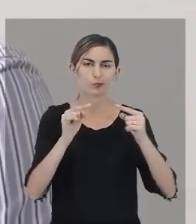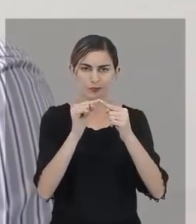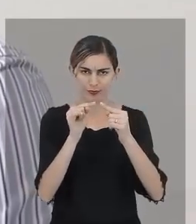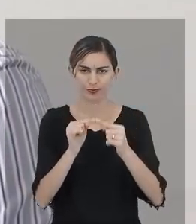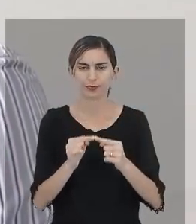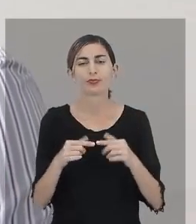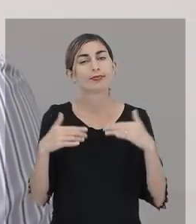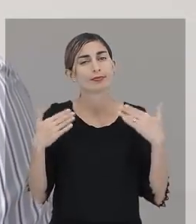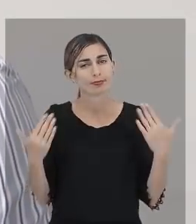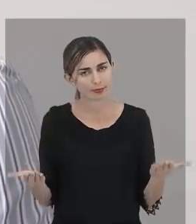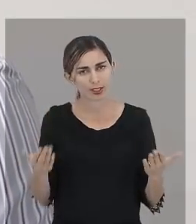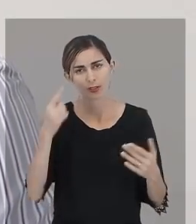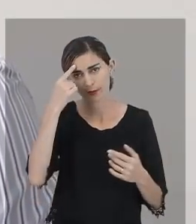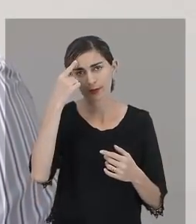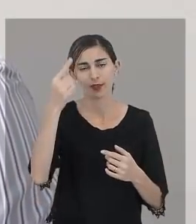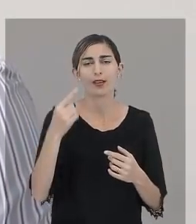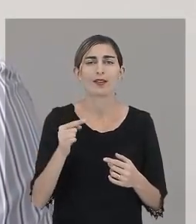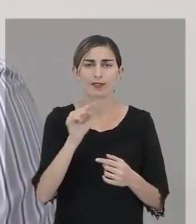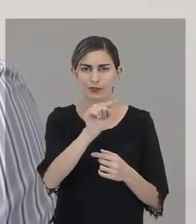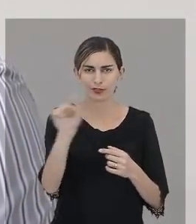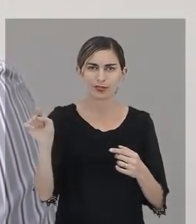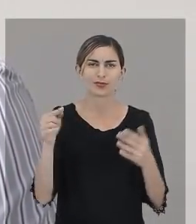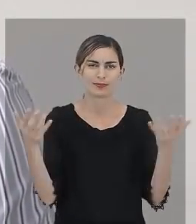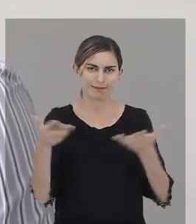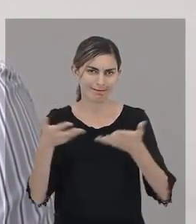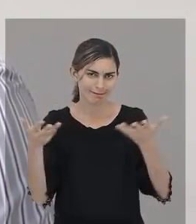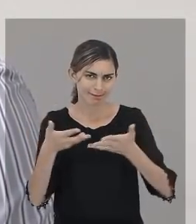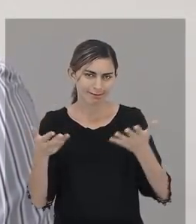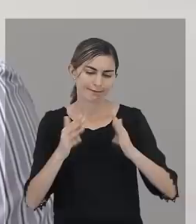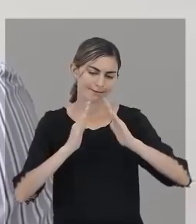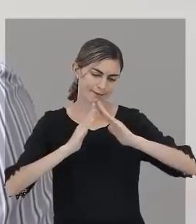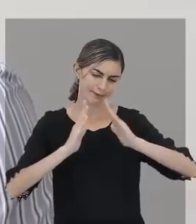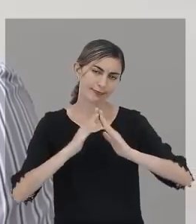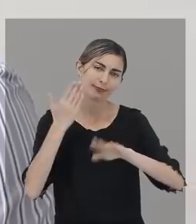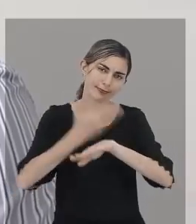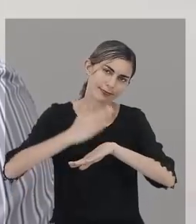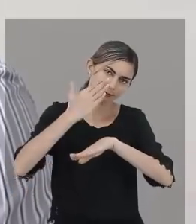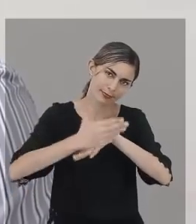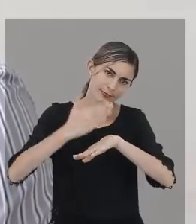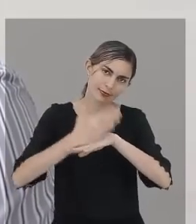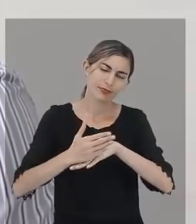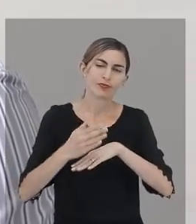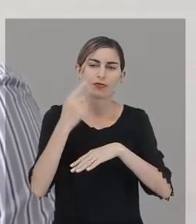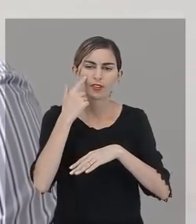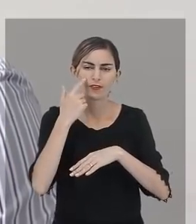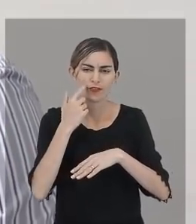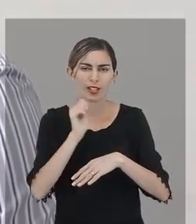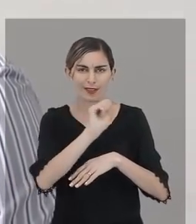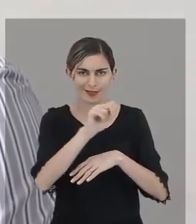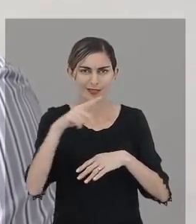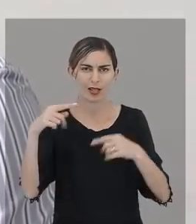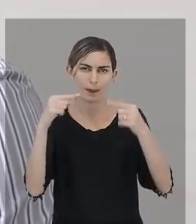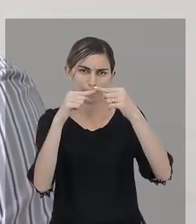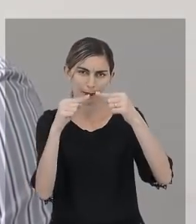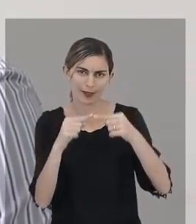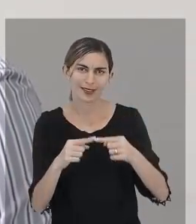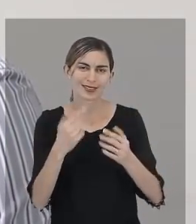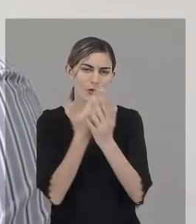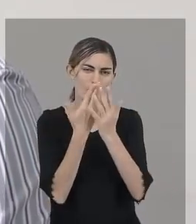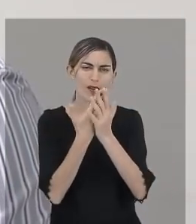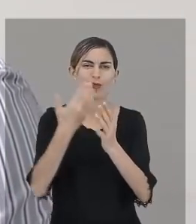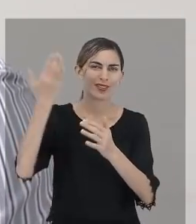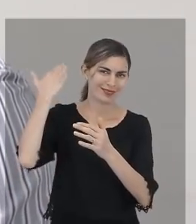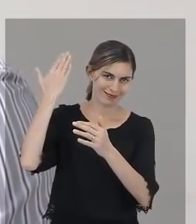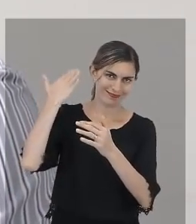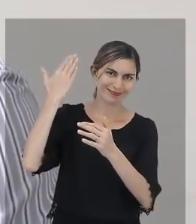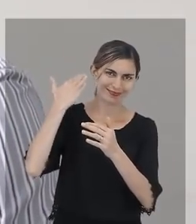Então a ideia é que você agora aí em casa você pratique e pegue a aplicação que a gente viu na aula